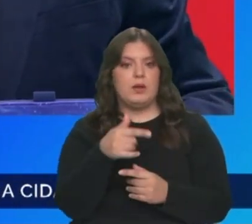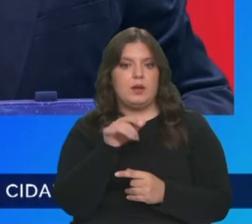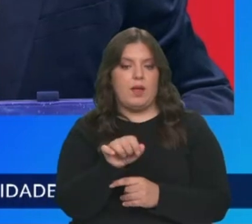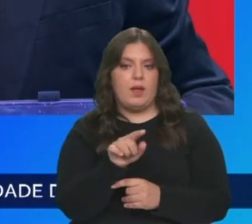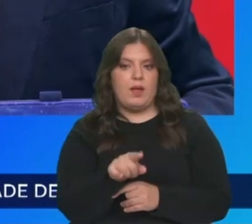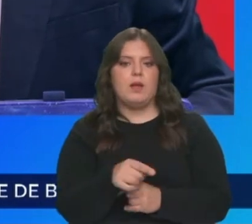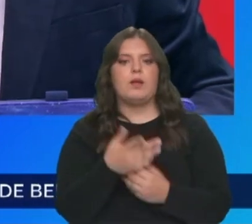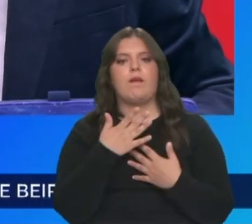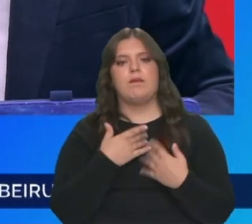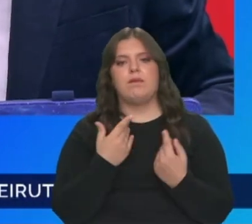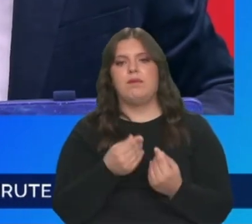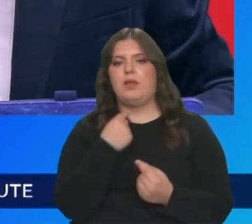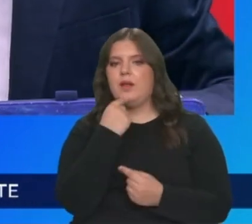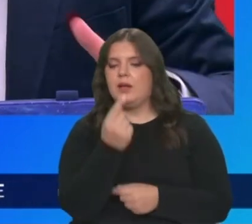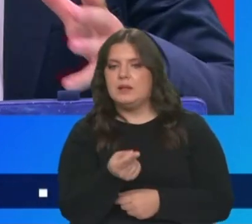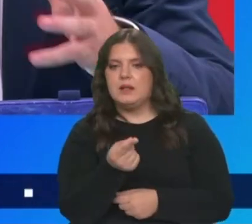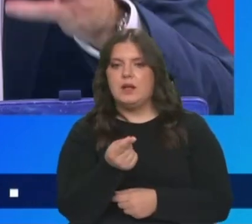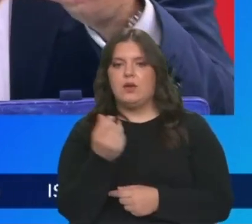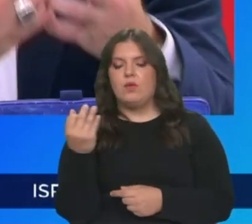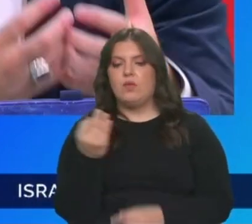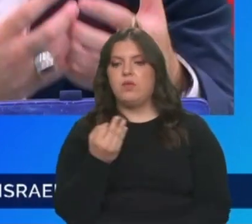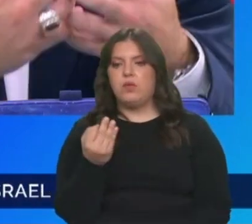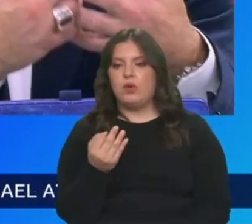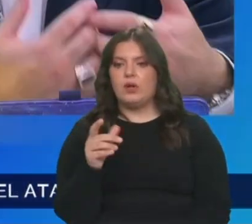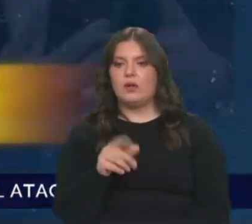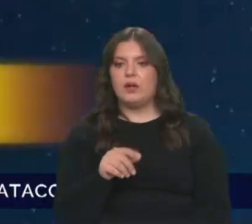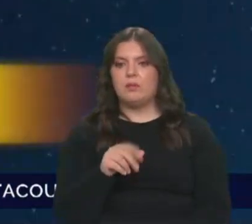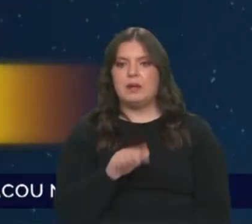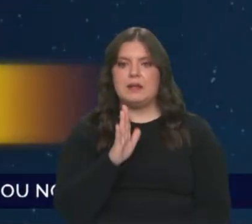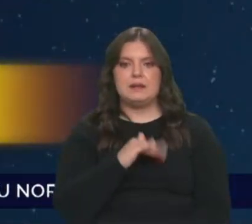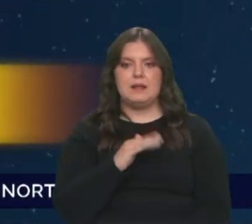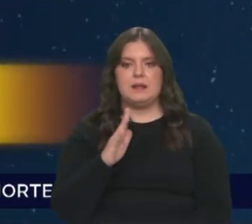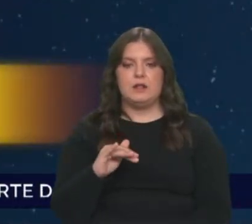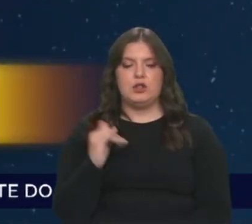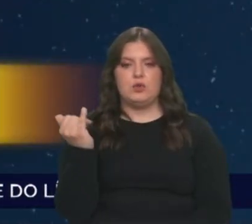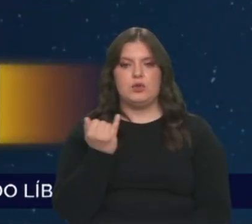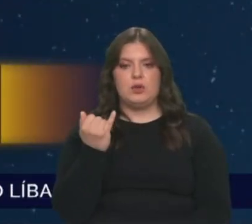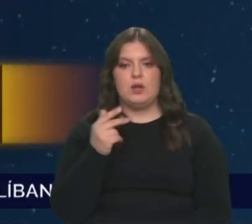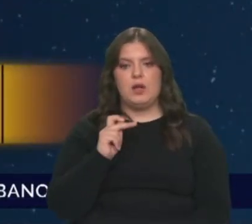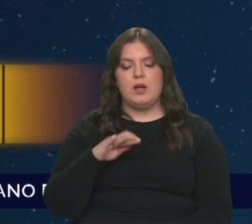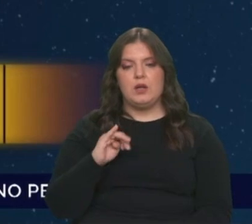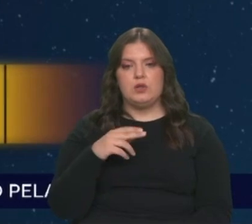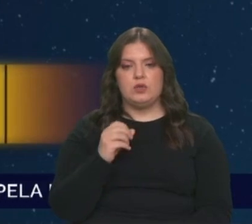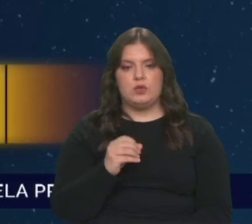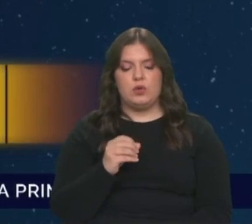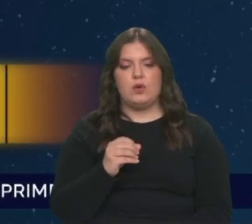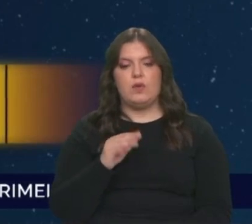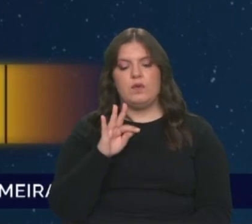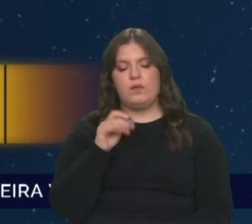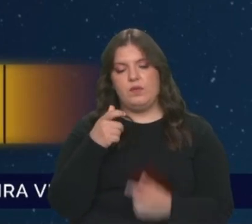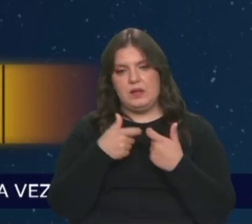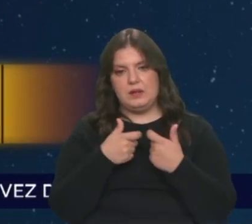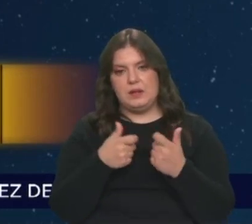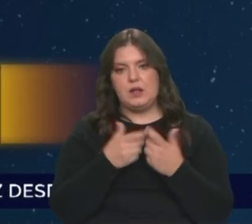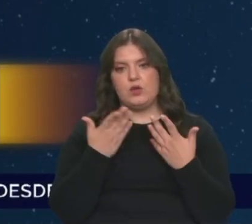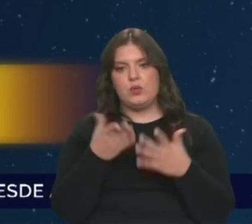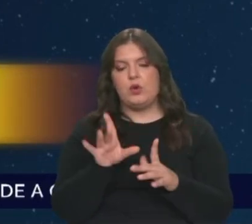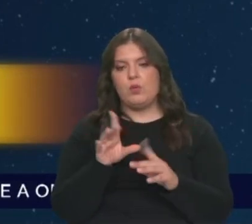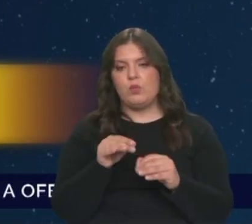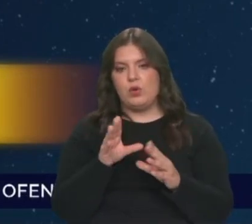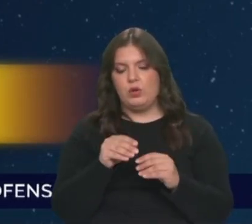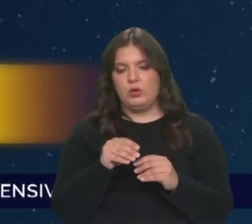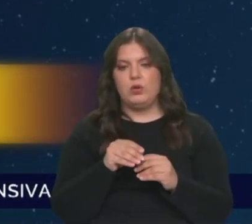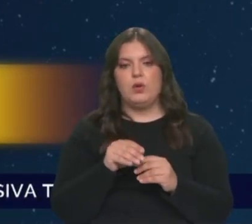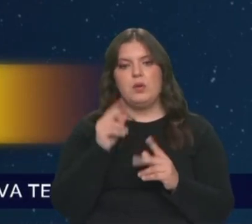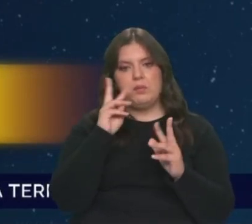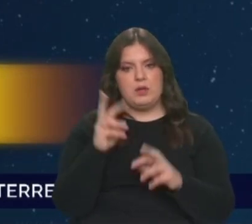sempre um certo prazer em dizer que foram também cientistas do Instituto de Astrofísica e Ciências do Espaço que contribuíram muito para